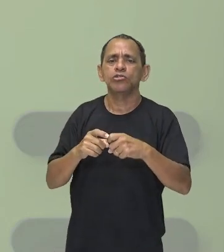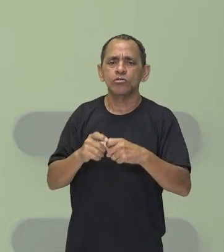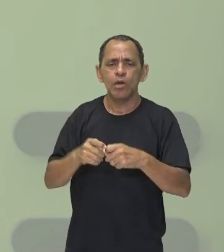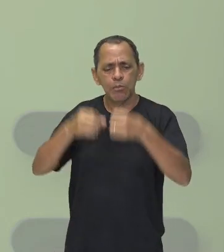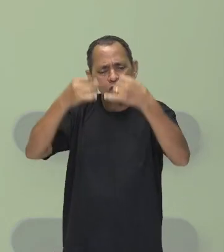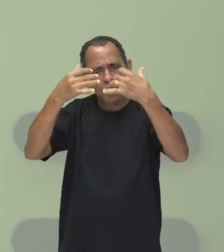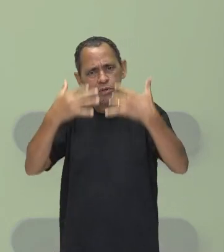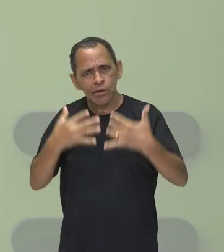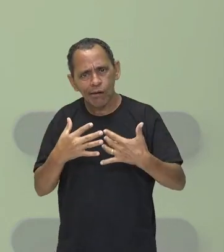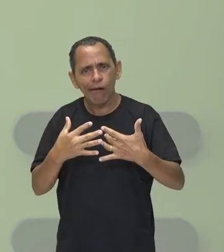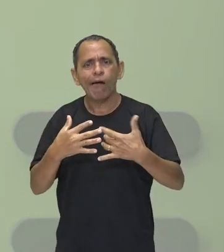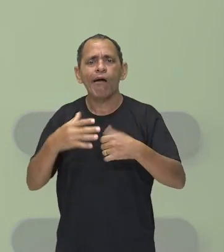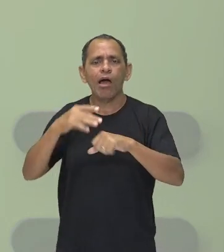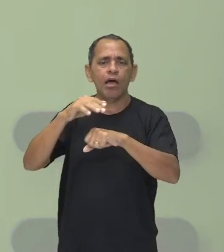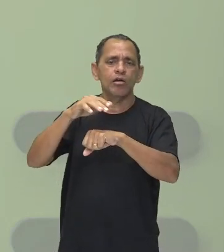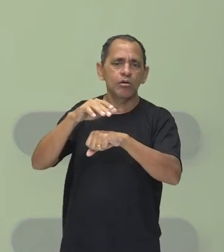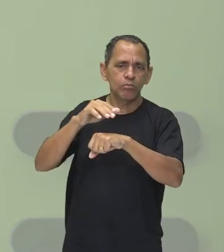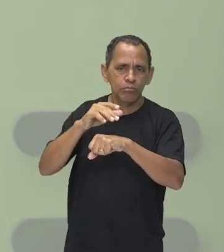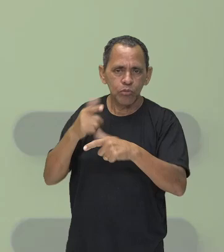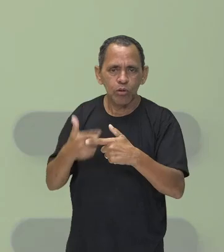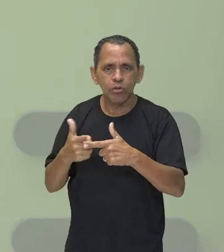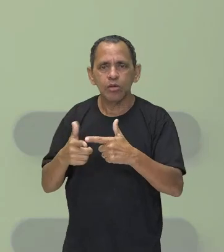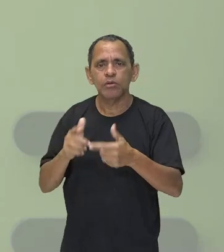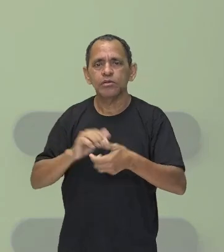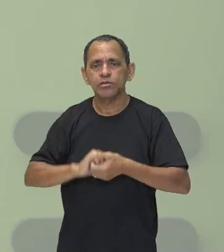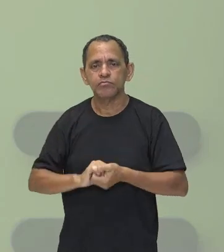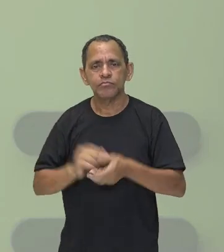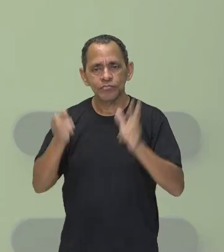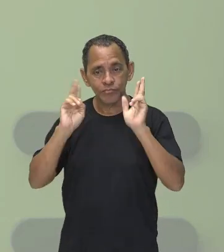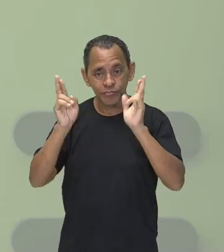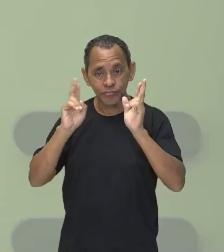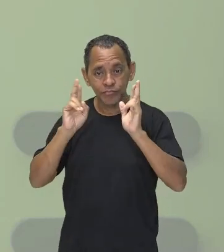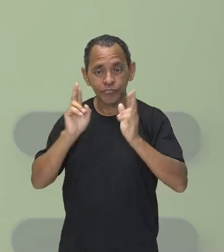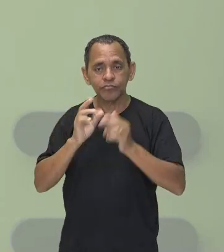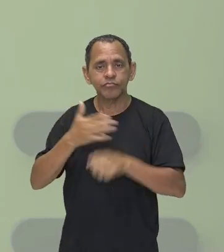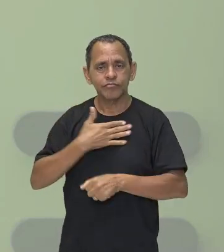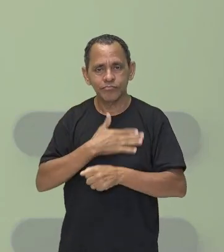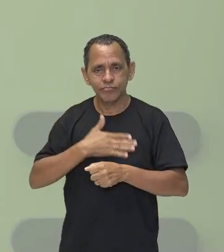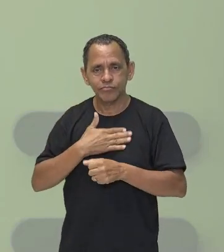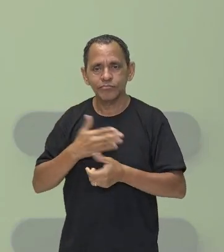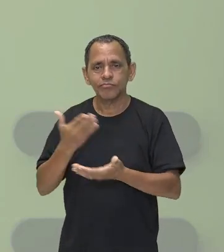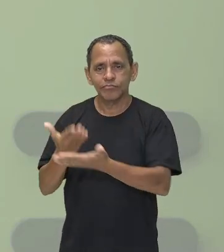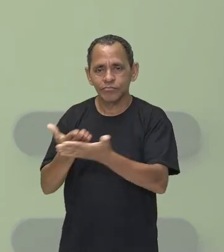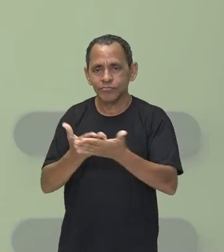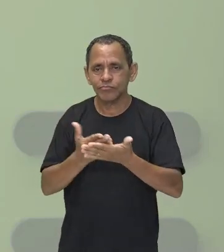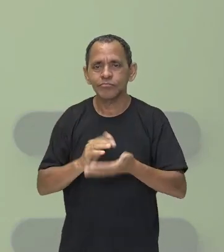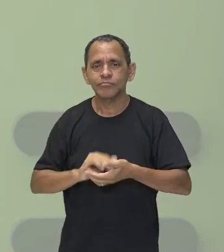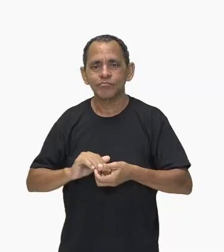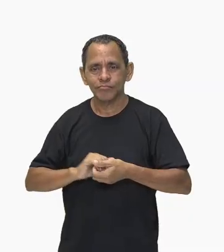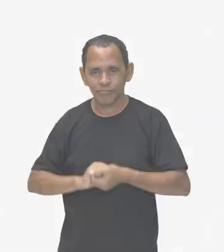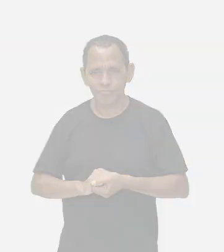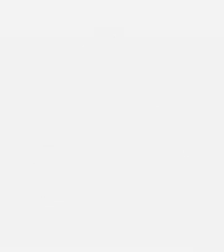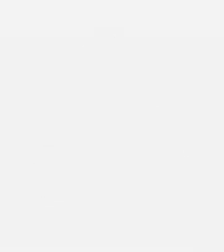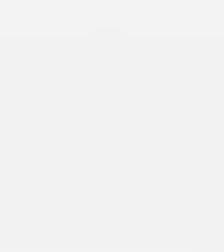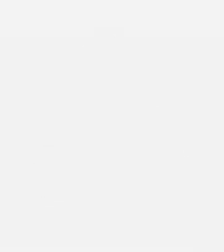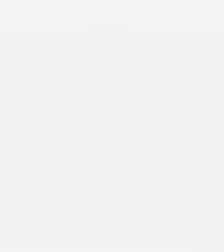no trato das vias digestivas. Espero que vocês tenham gostado da nossa aula. Estejam todos bem.